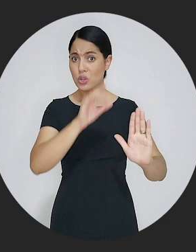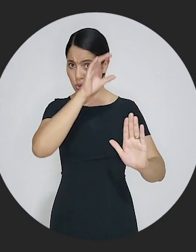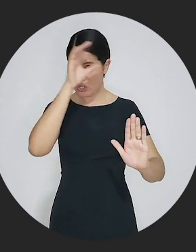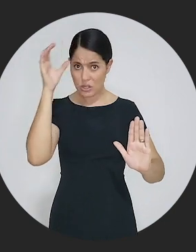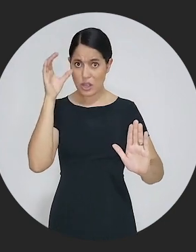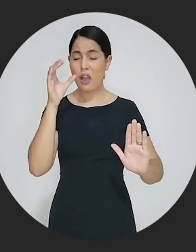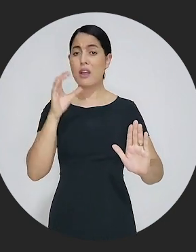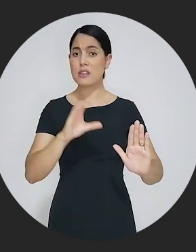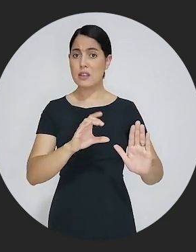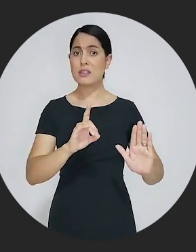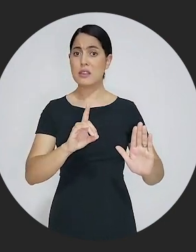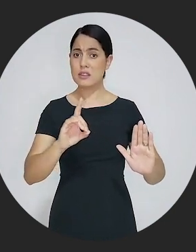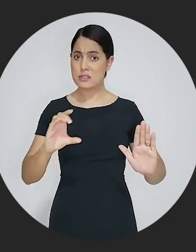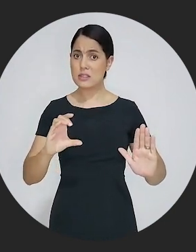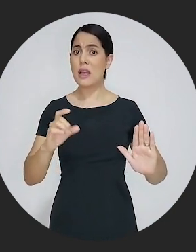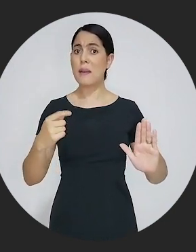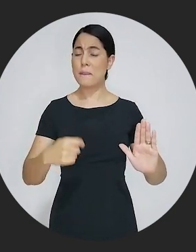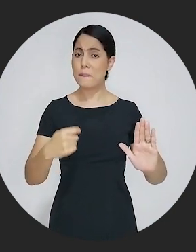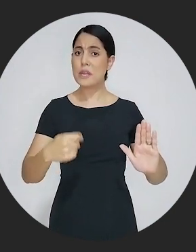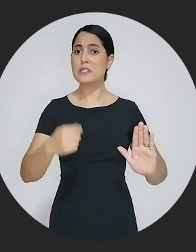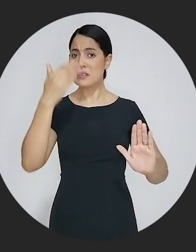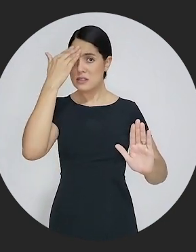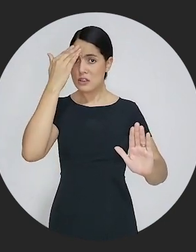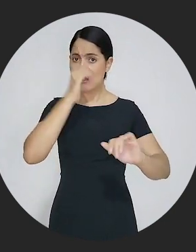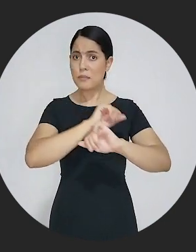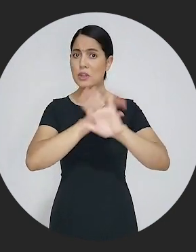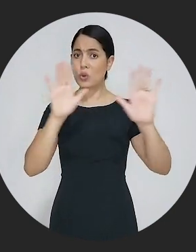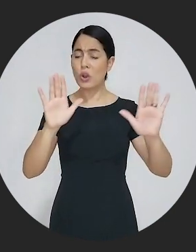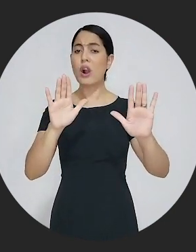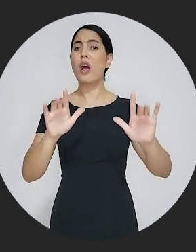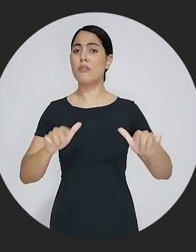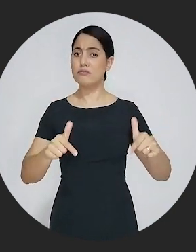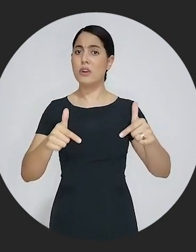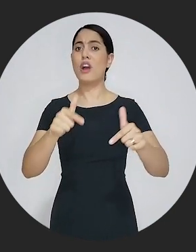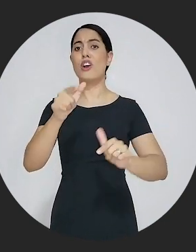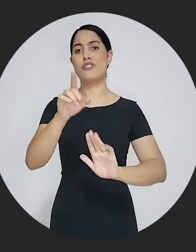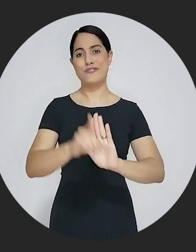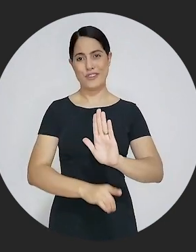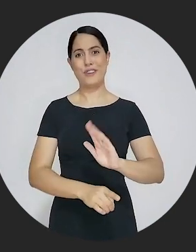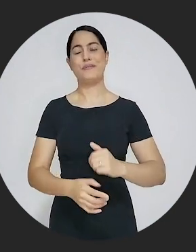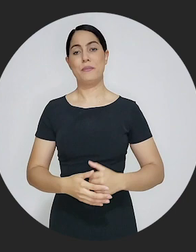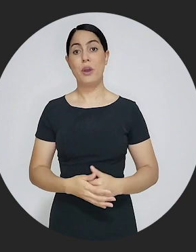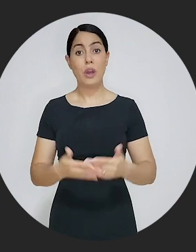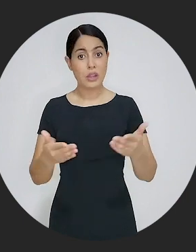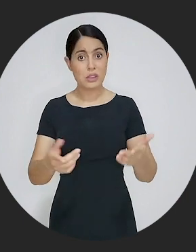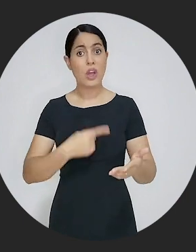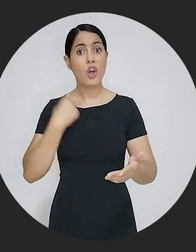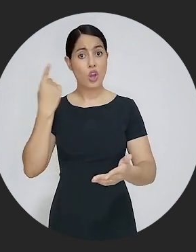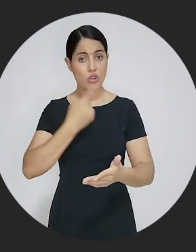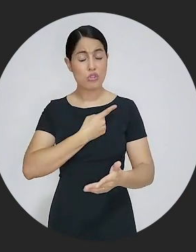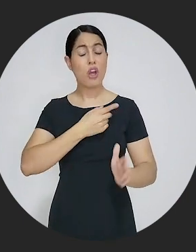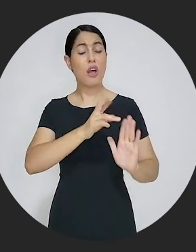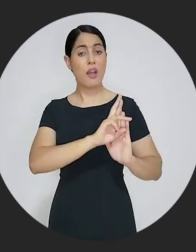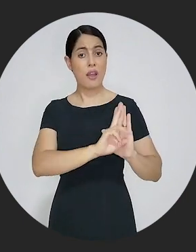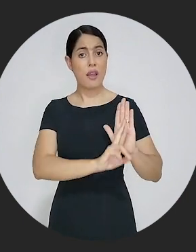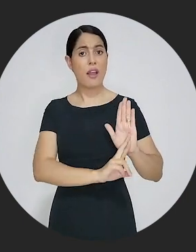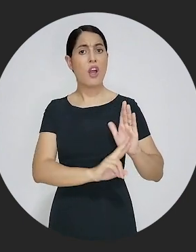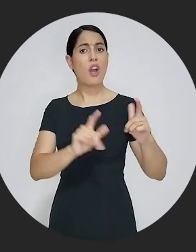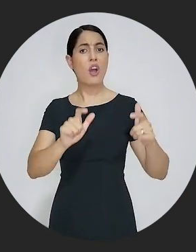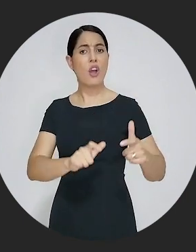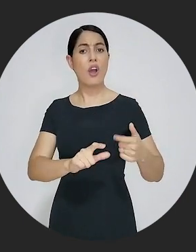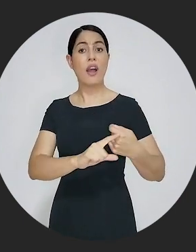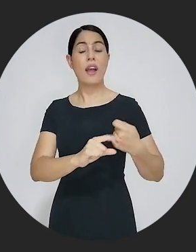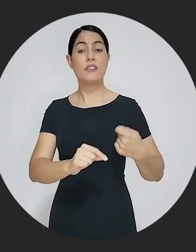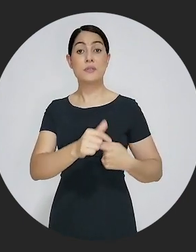sejam sempre pensados, discutidos e colocados à frente na defesa do Estado democrático de direito. A nossa ordem